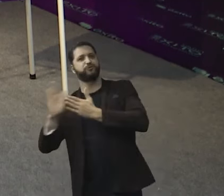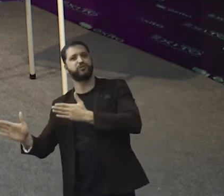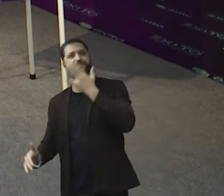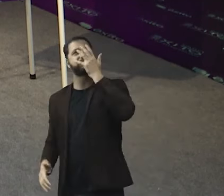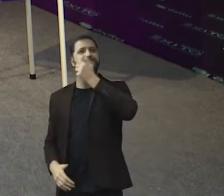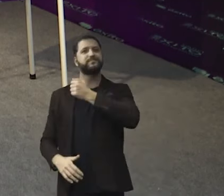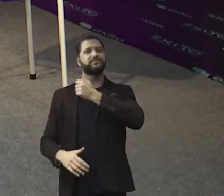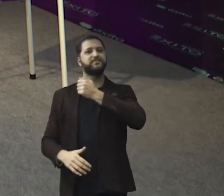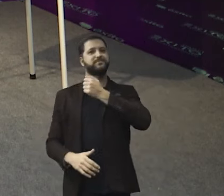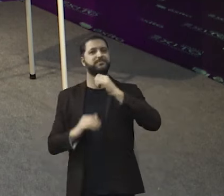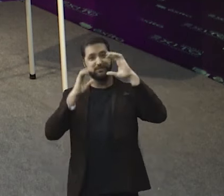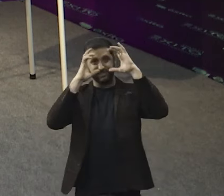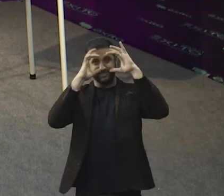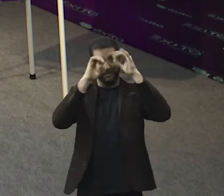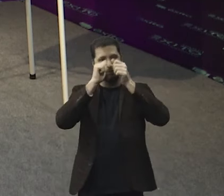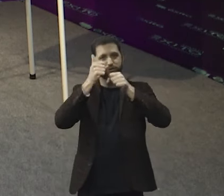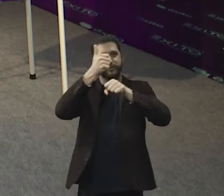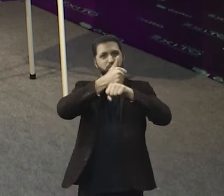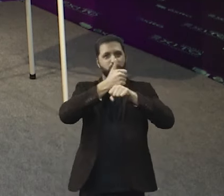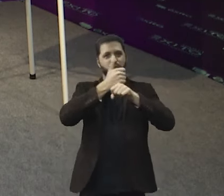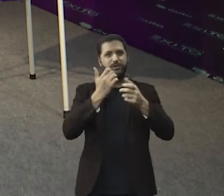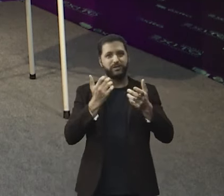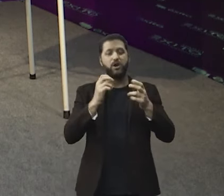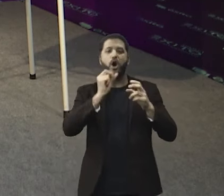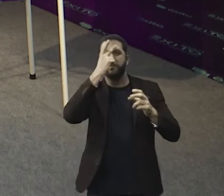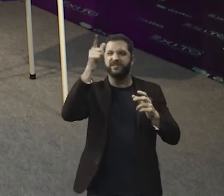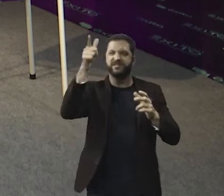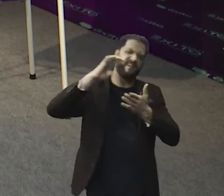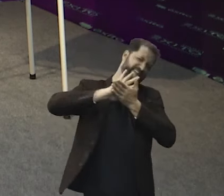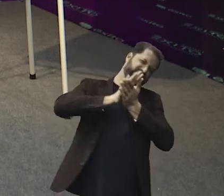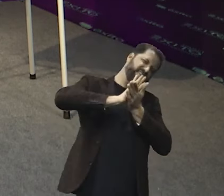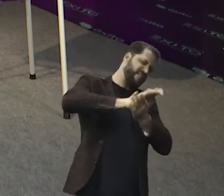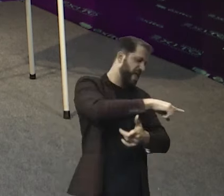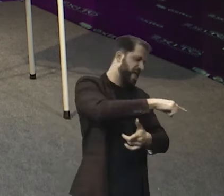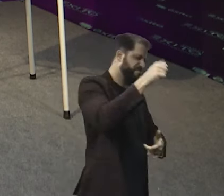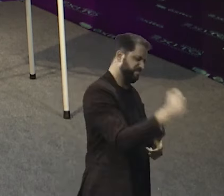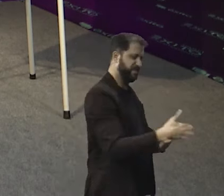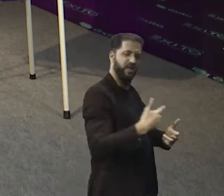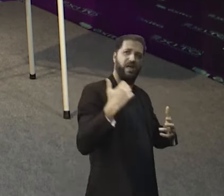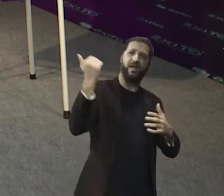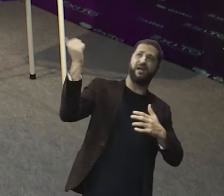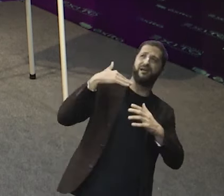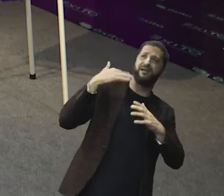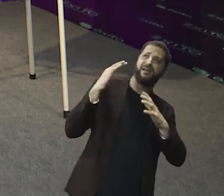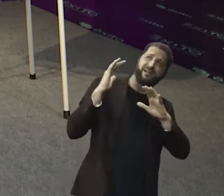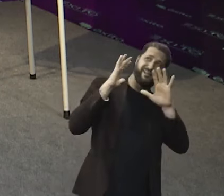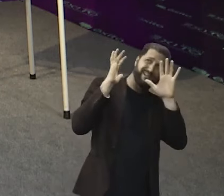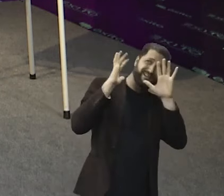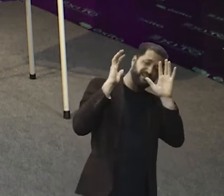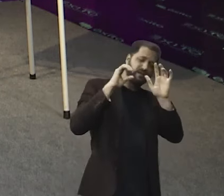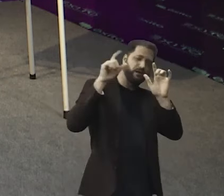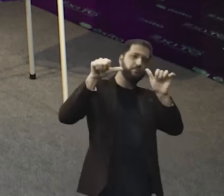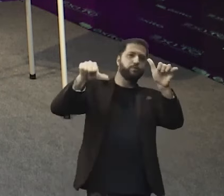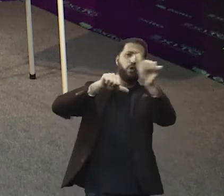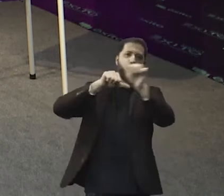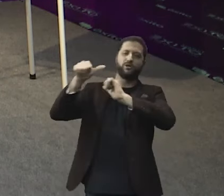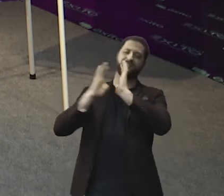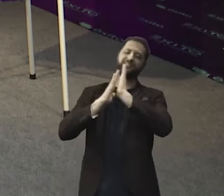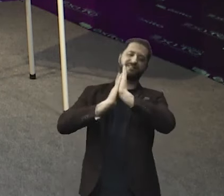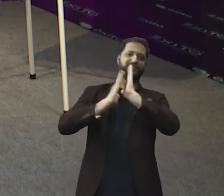você se sentiu humilhado e daí a gente volta naquela cena mas a gente coloca você recebendo um aplauso ou fazendo você rever